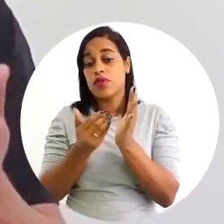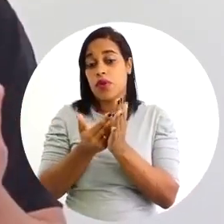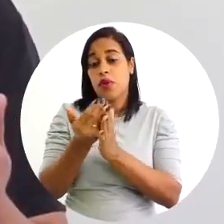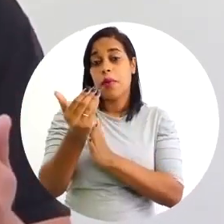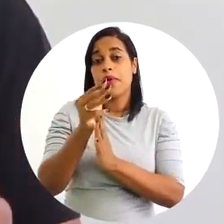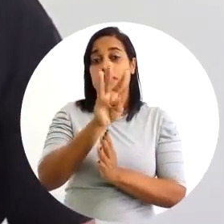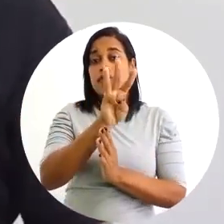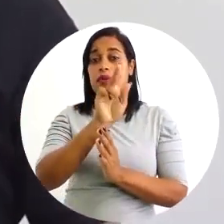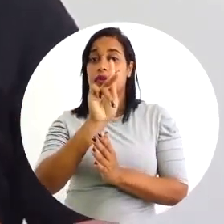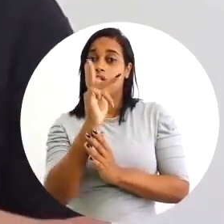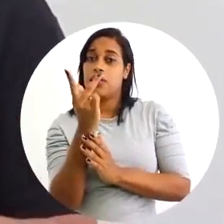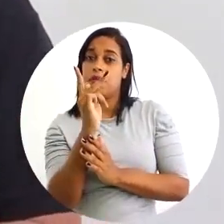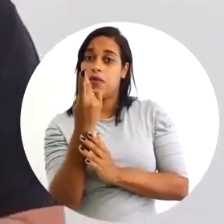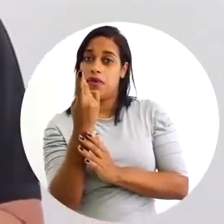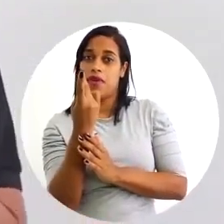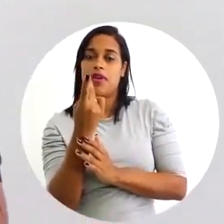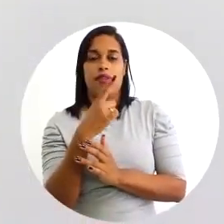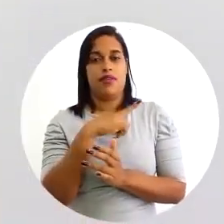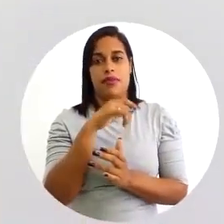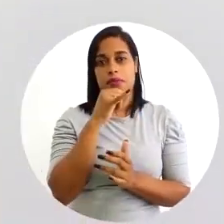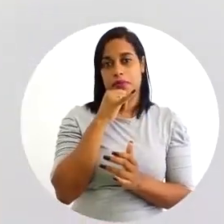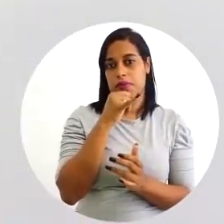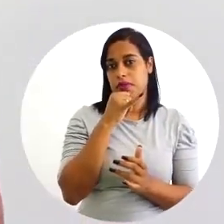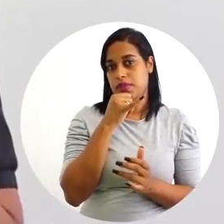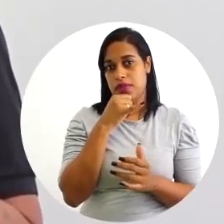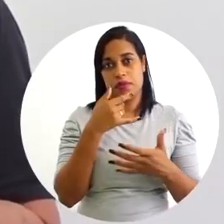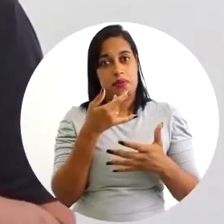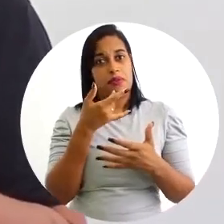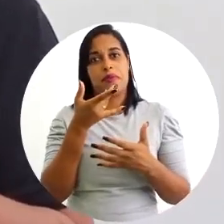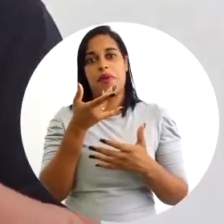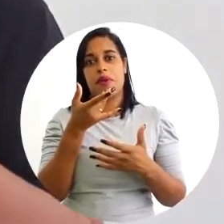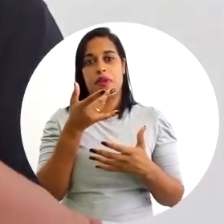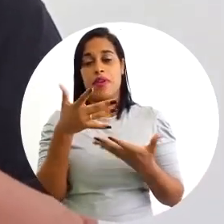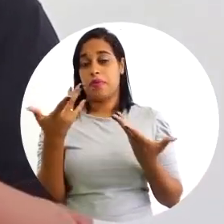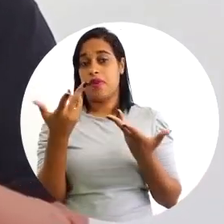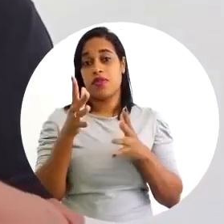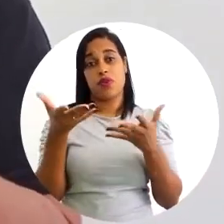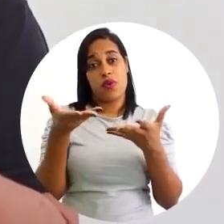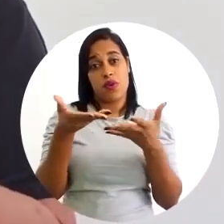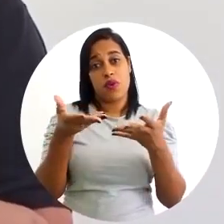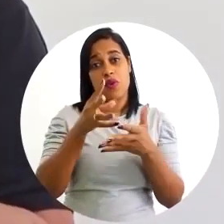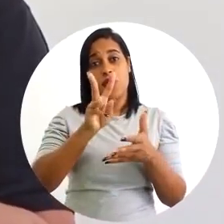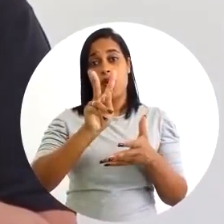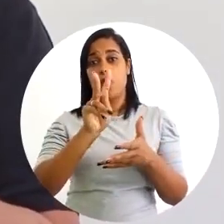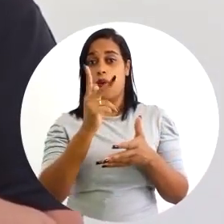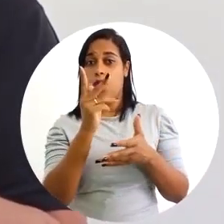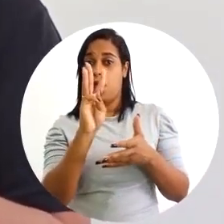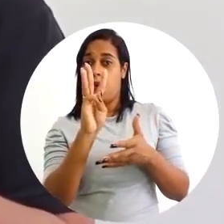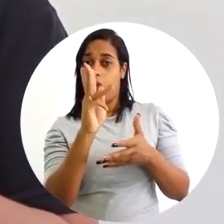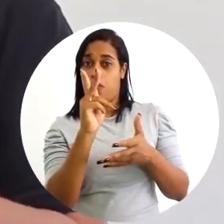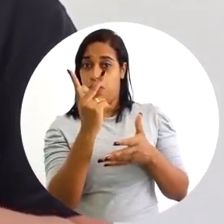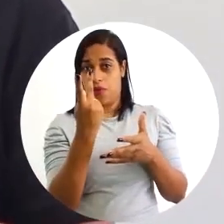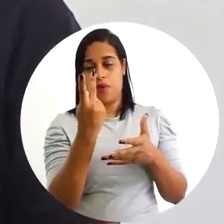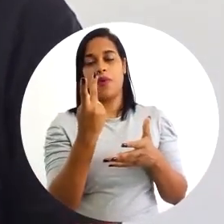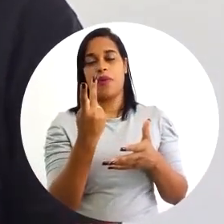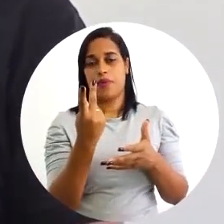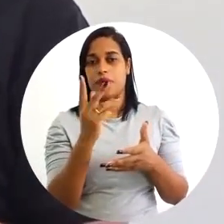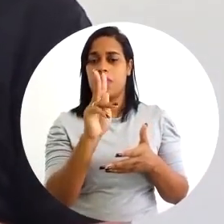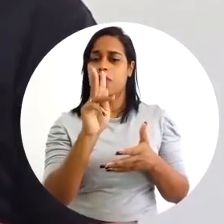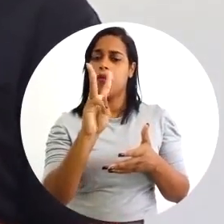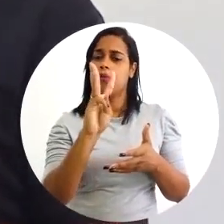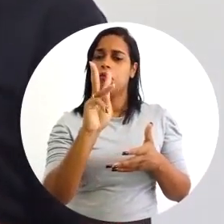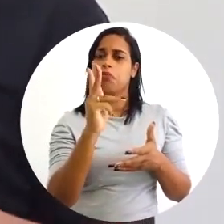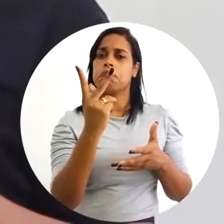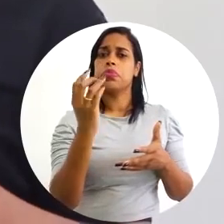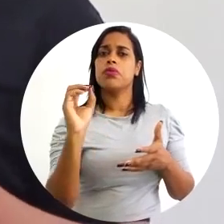começam com WH. Então, nós temos as mais comuns. As mais comuns nós temos who, né? O